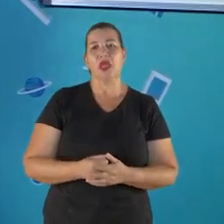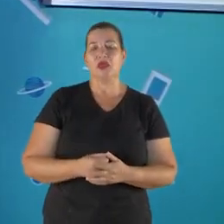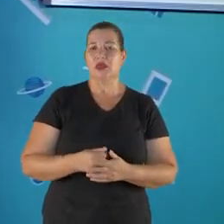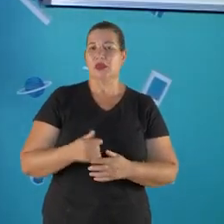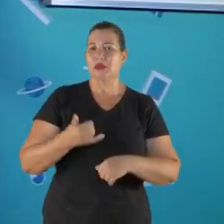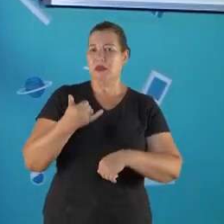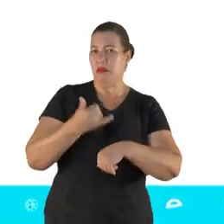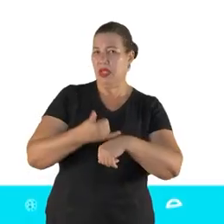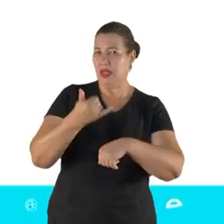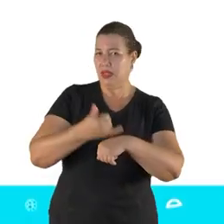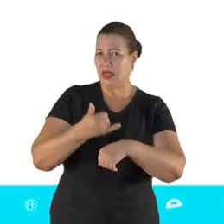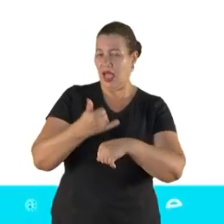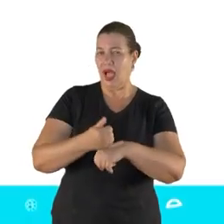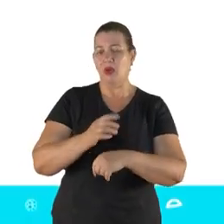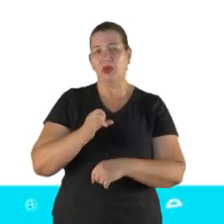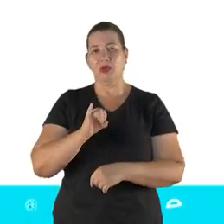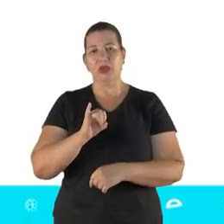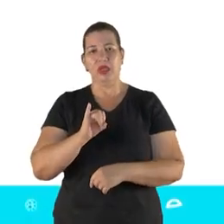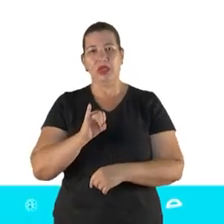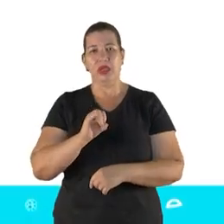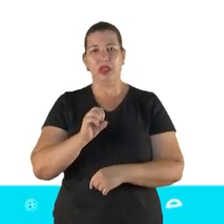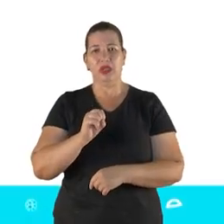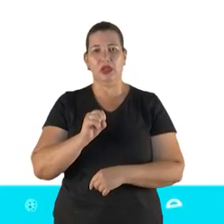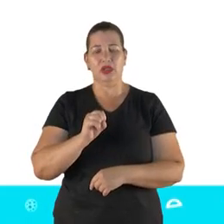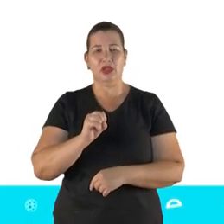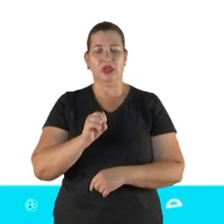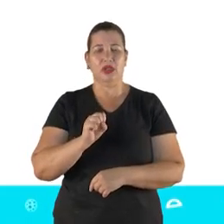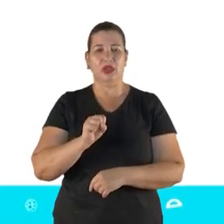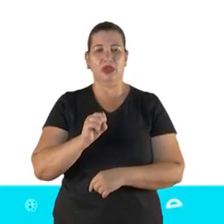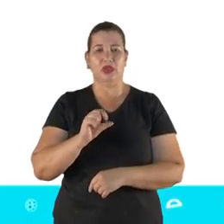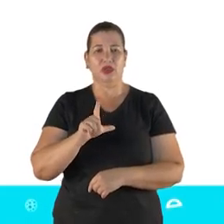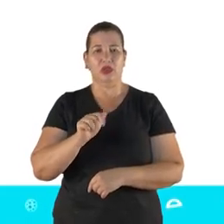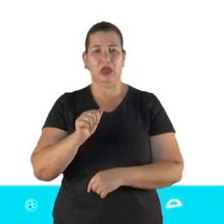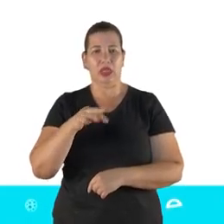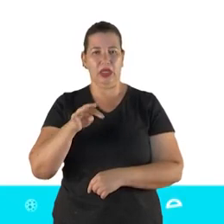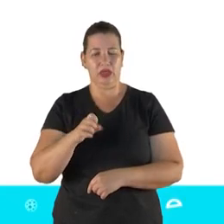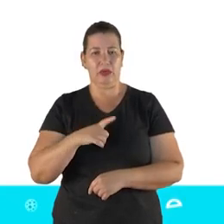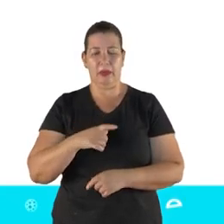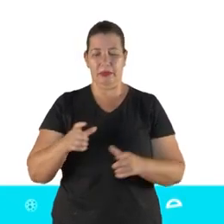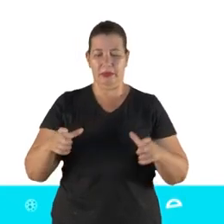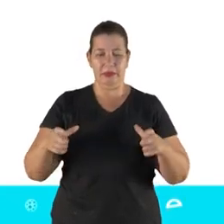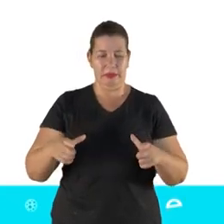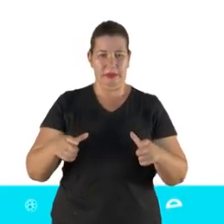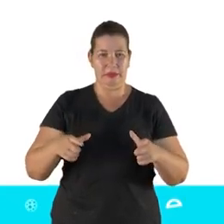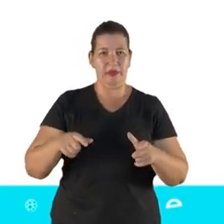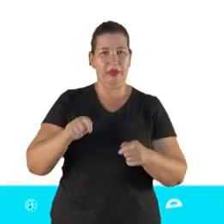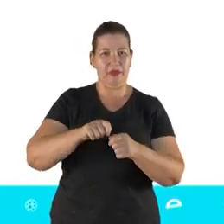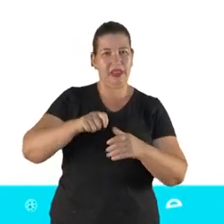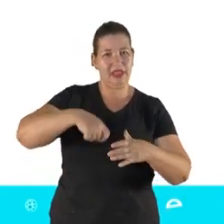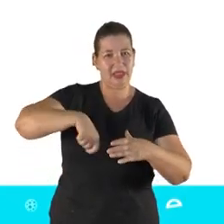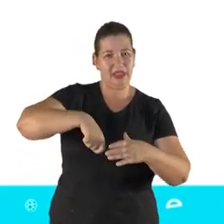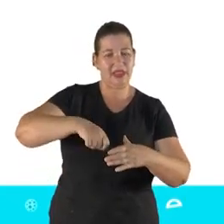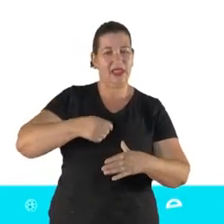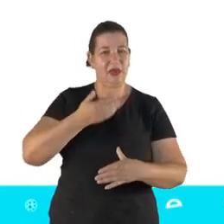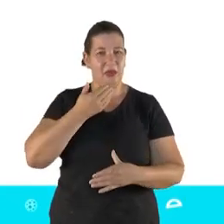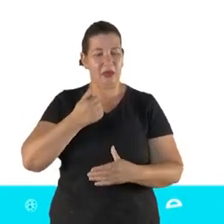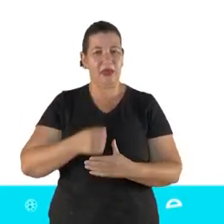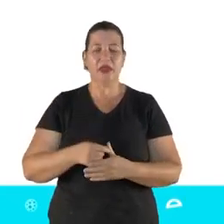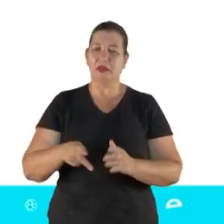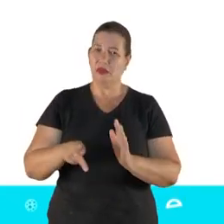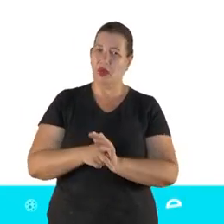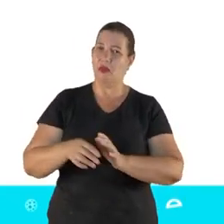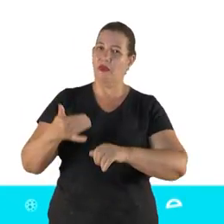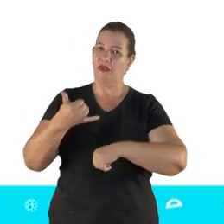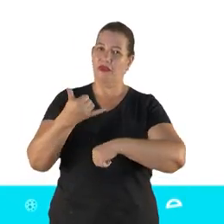dos bons condutores quanto dos isolantes térmicos. As panelas que utilizamos para